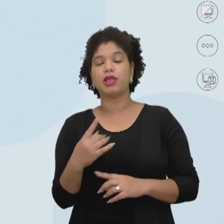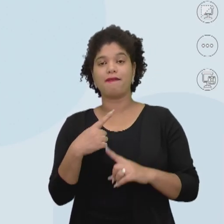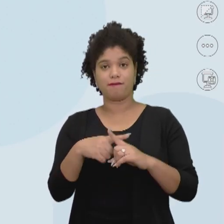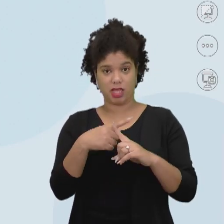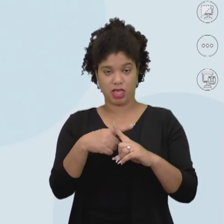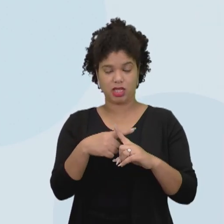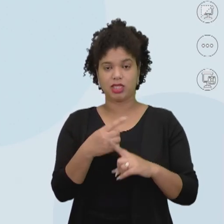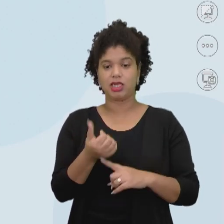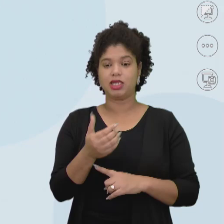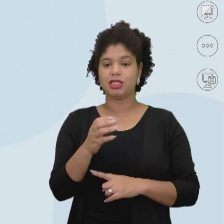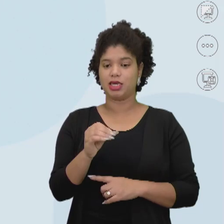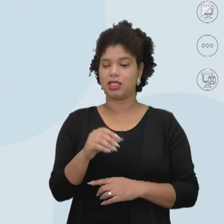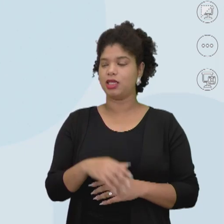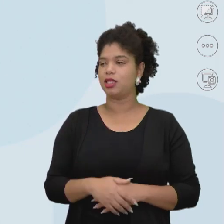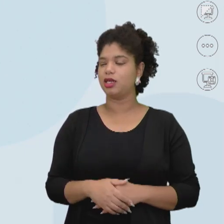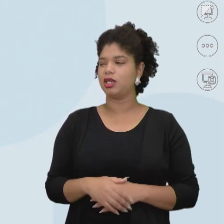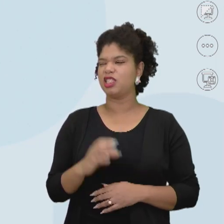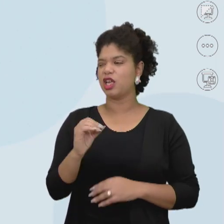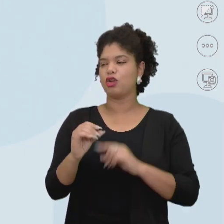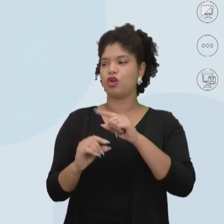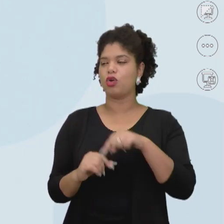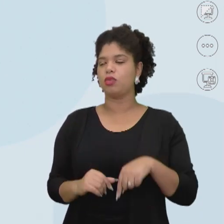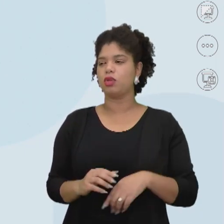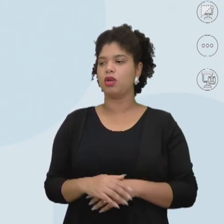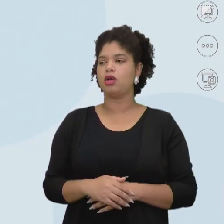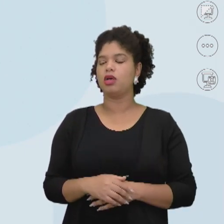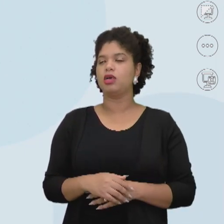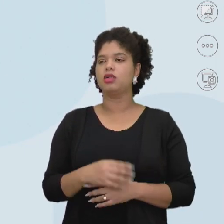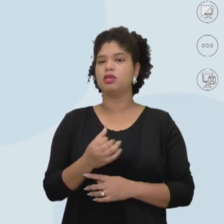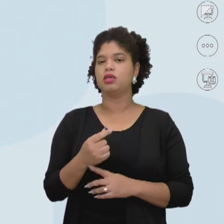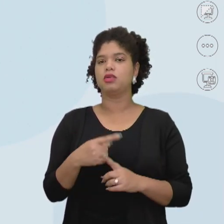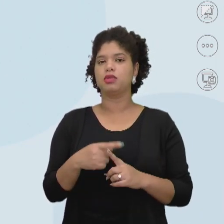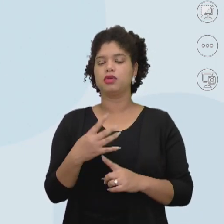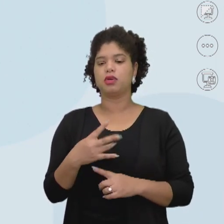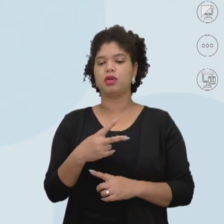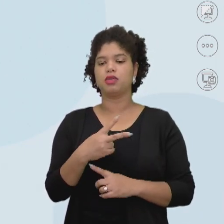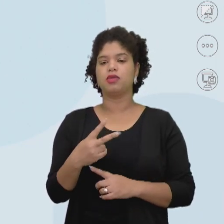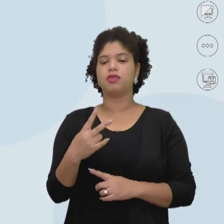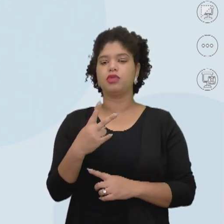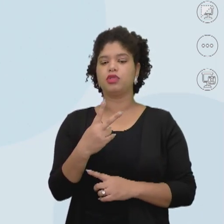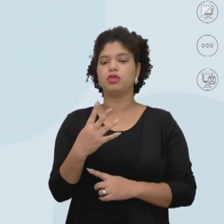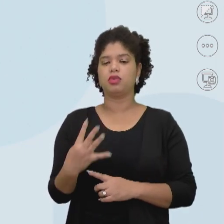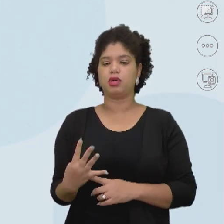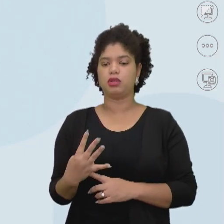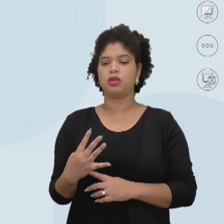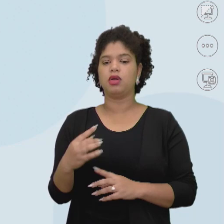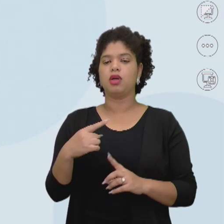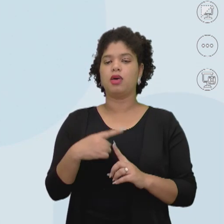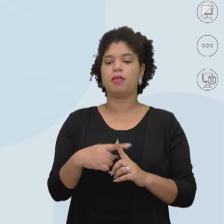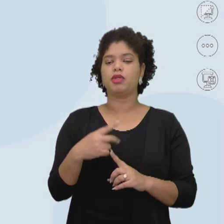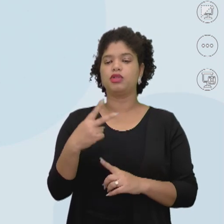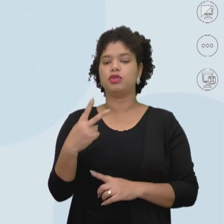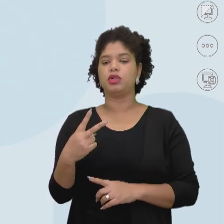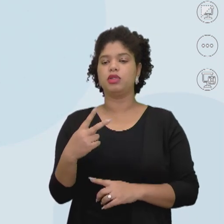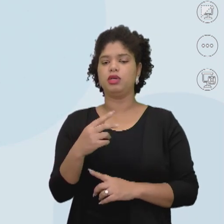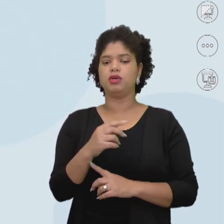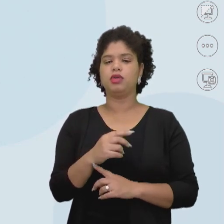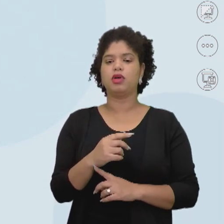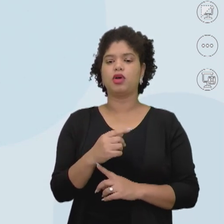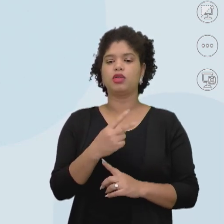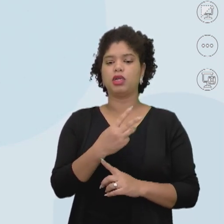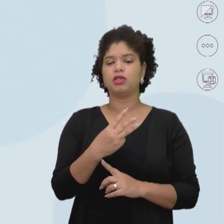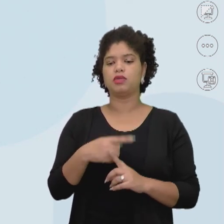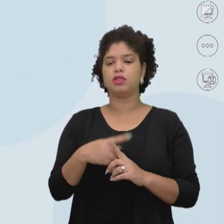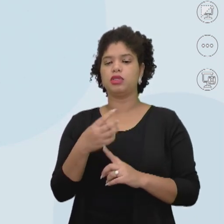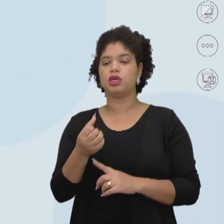certo? Vou guardar esse zerinho aqui. 6 vezes 4, 24, vão 2. 6 vezes 1, 6, com mais 2, 8. E 6 vezes 3, 3 vezes